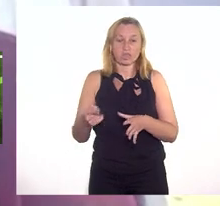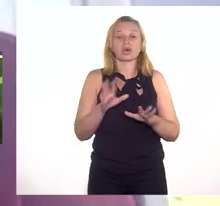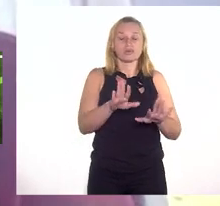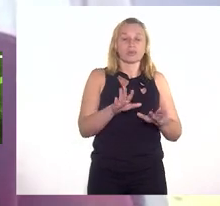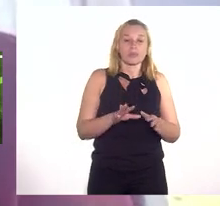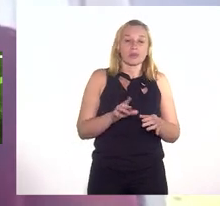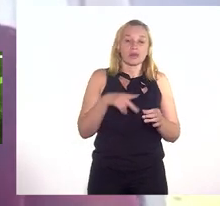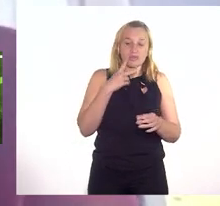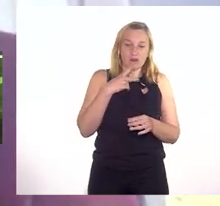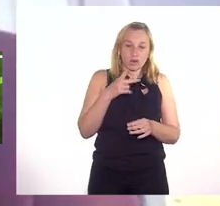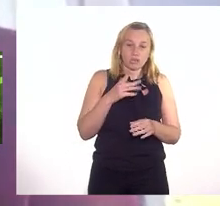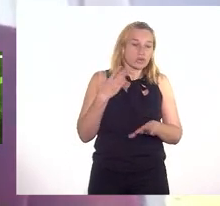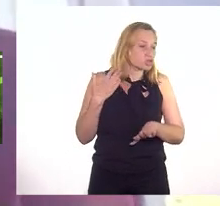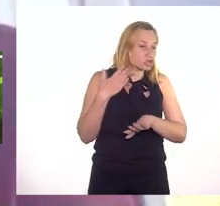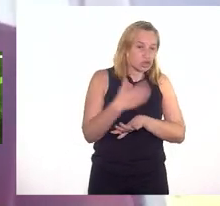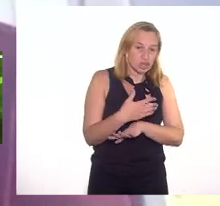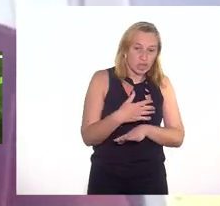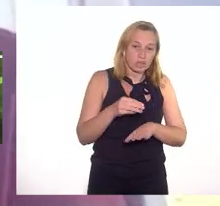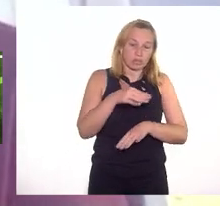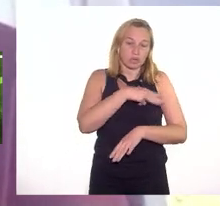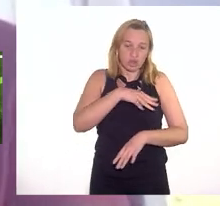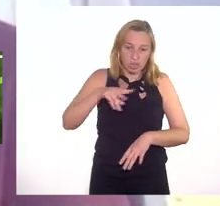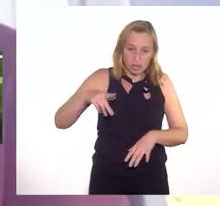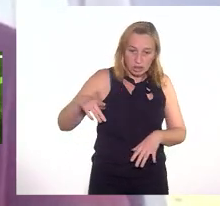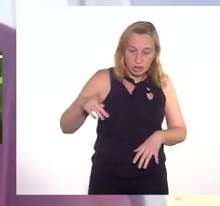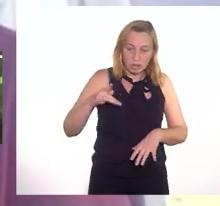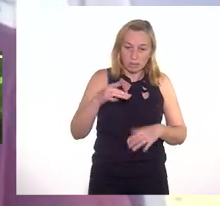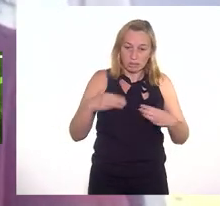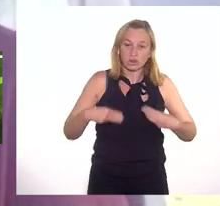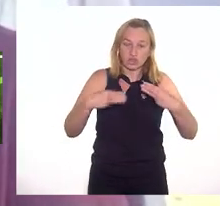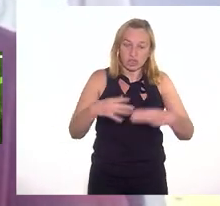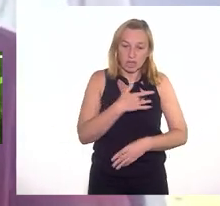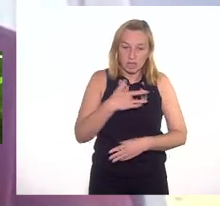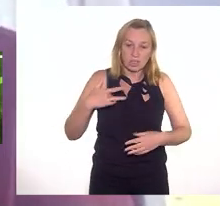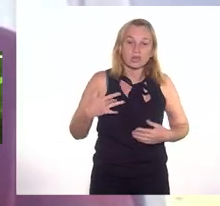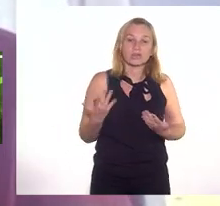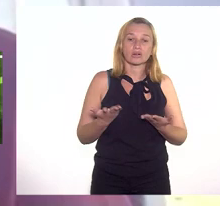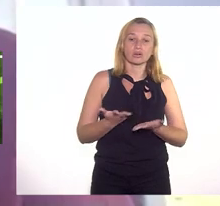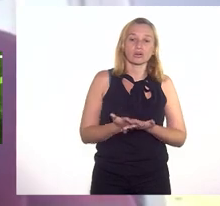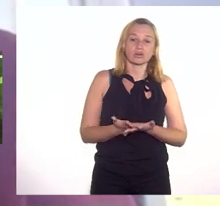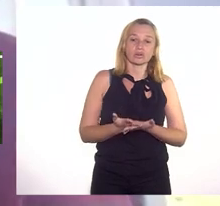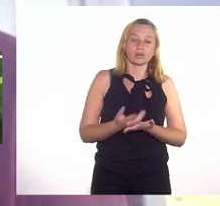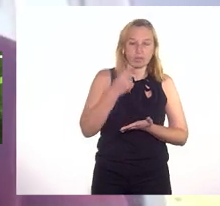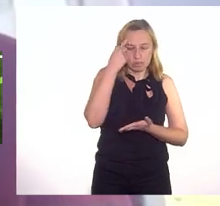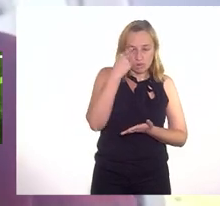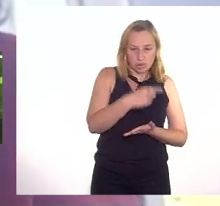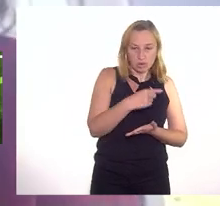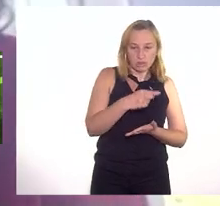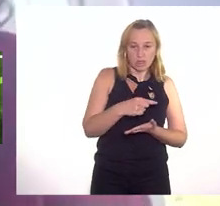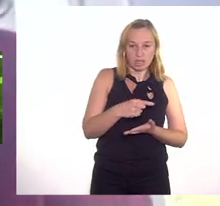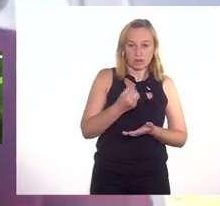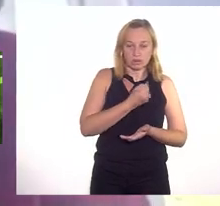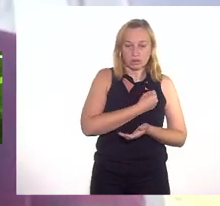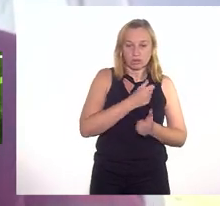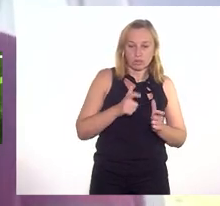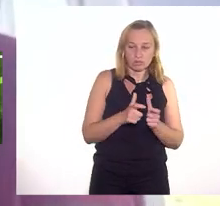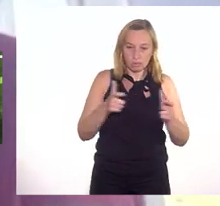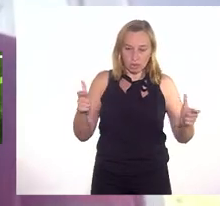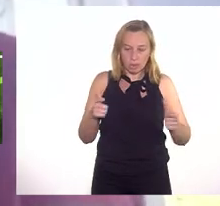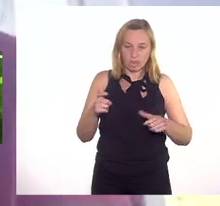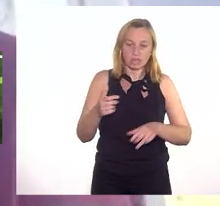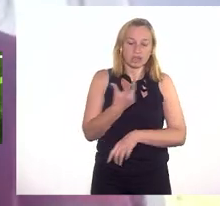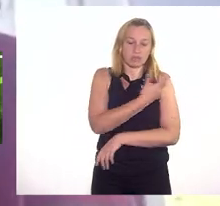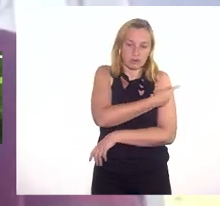pleitos fossem levados diretamente ao Ministério da Saúde, que teria que, no final das contas, mandar um aporte maior de